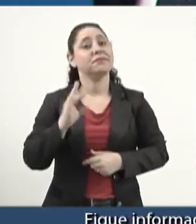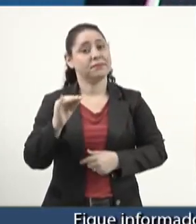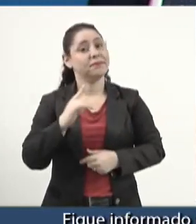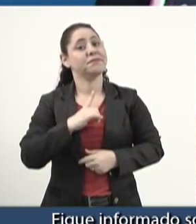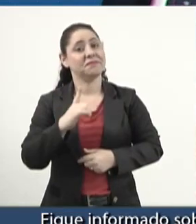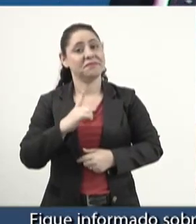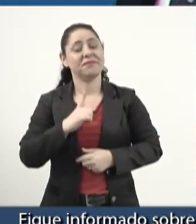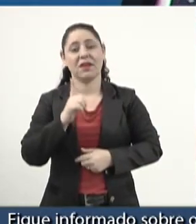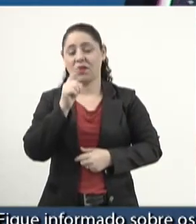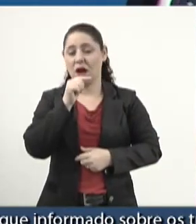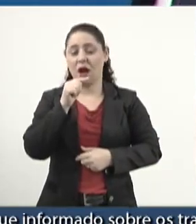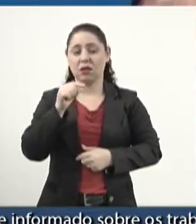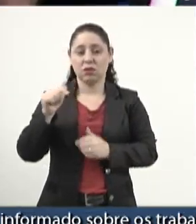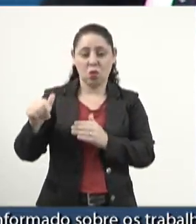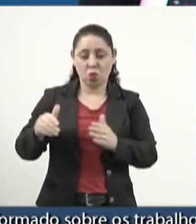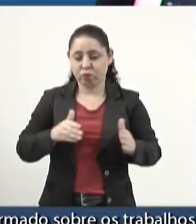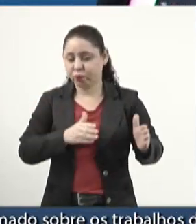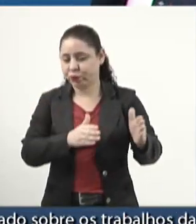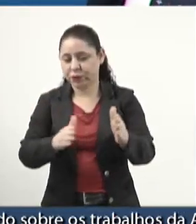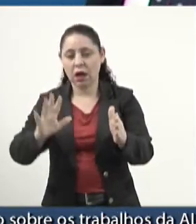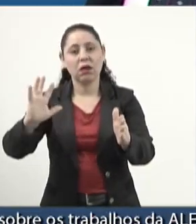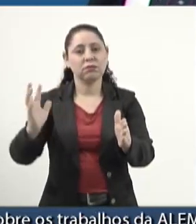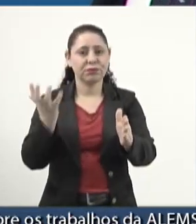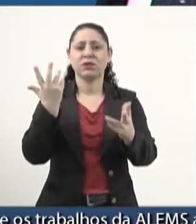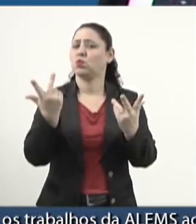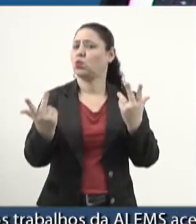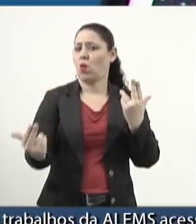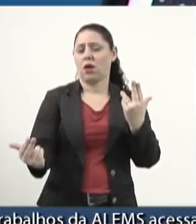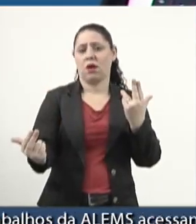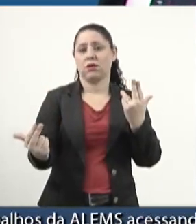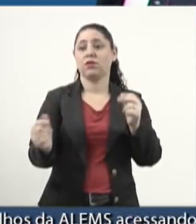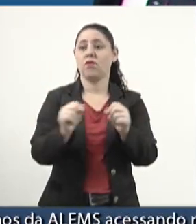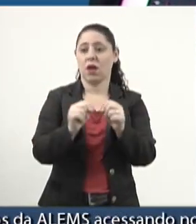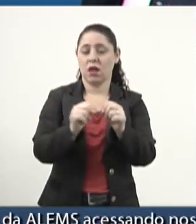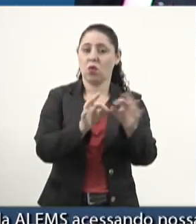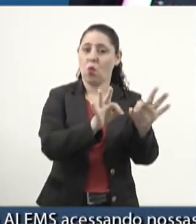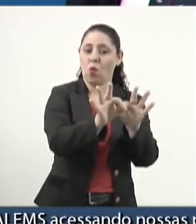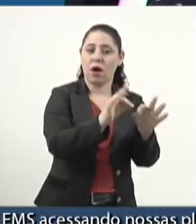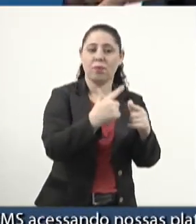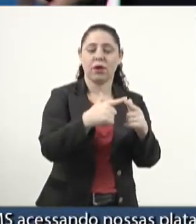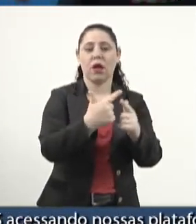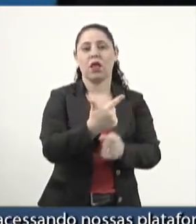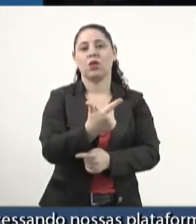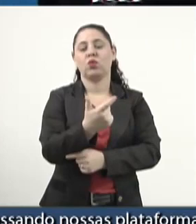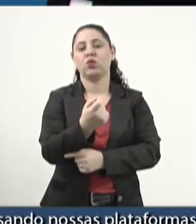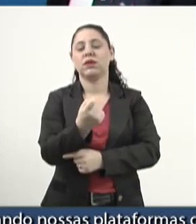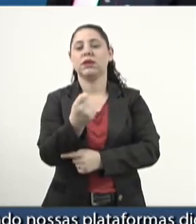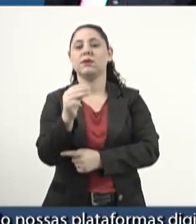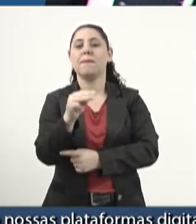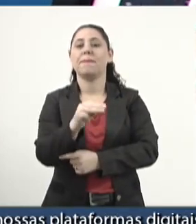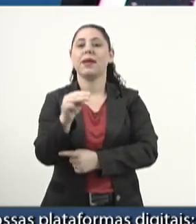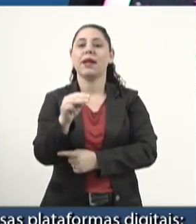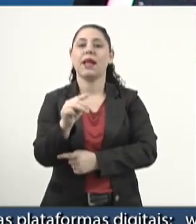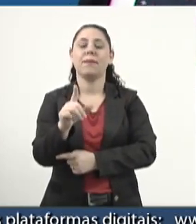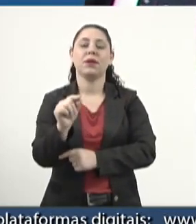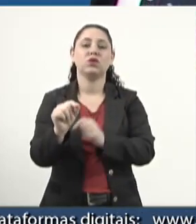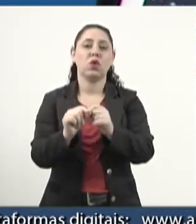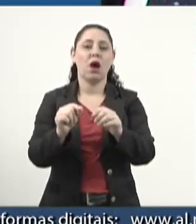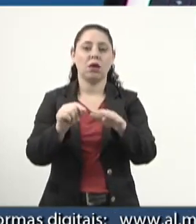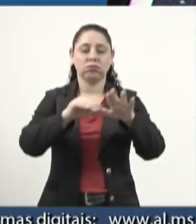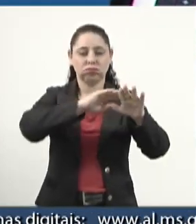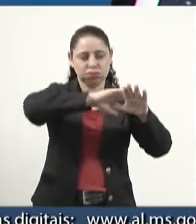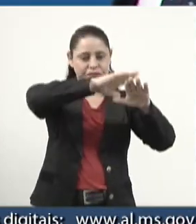as represas, aconteceria, e se não tivesse, aconteceria, porque foi 200 e tantos milímetros de chuva encaixada nos